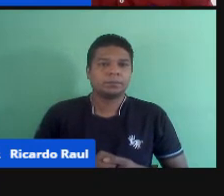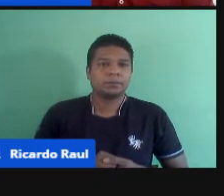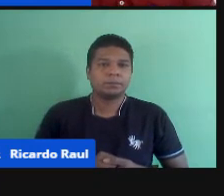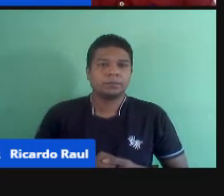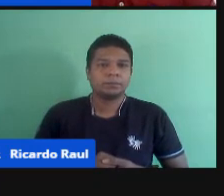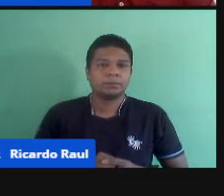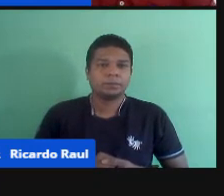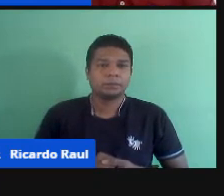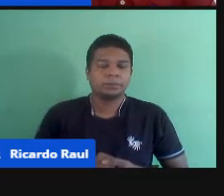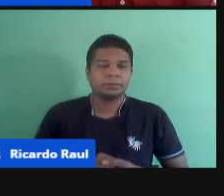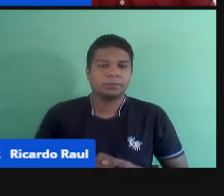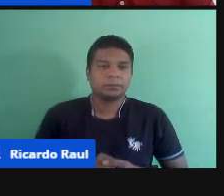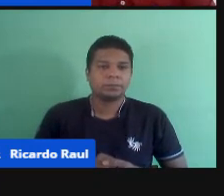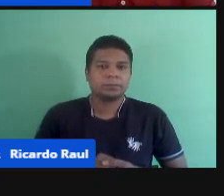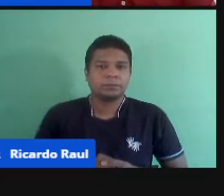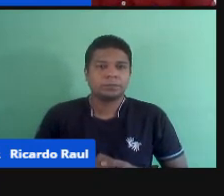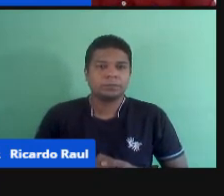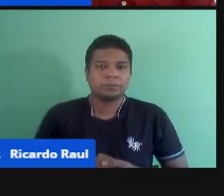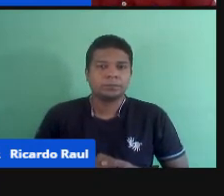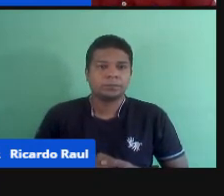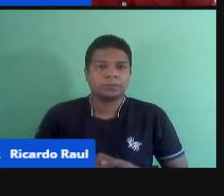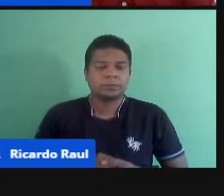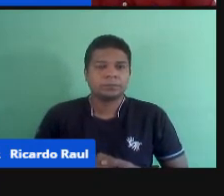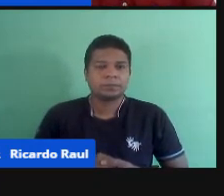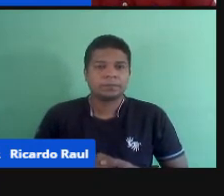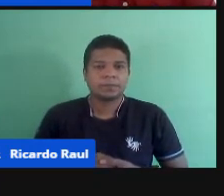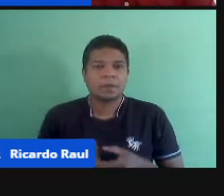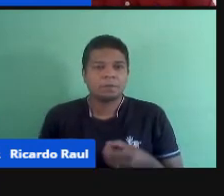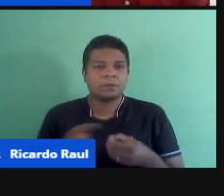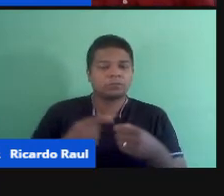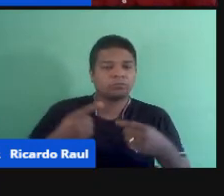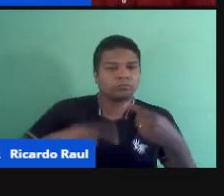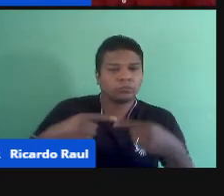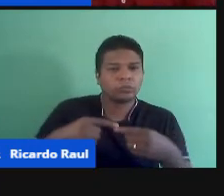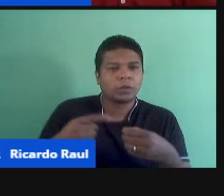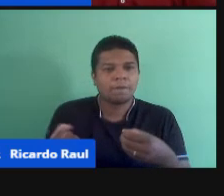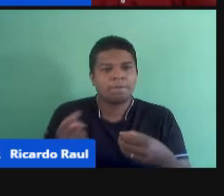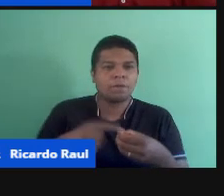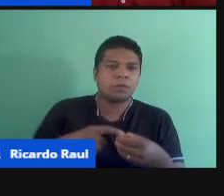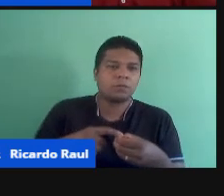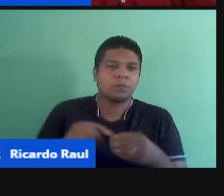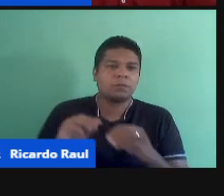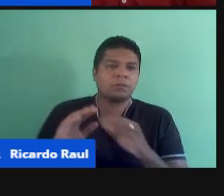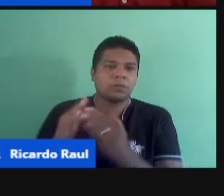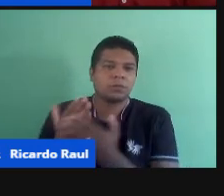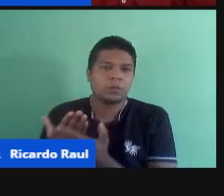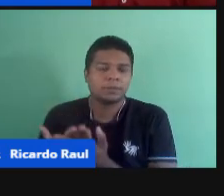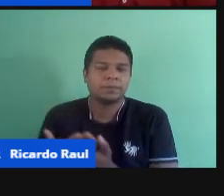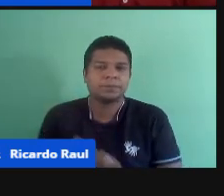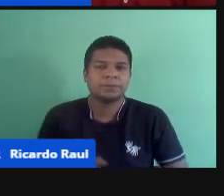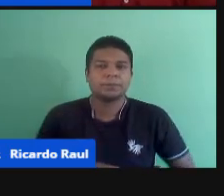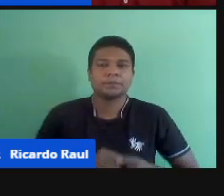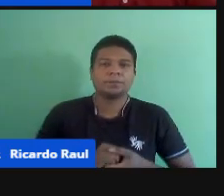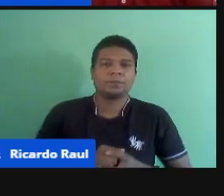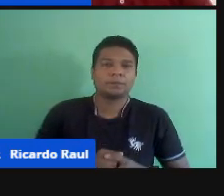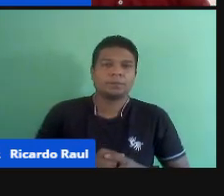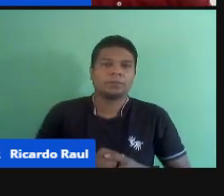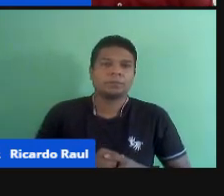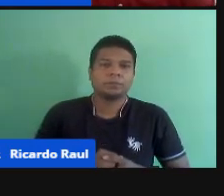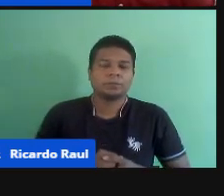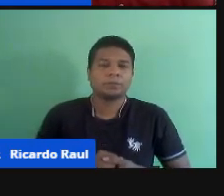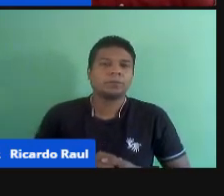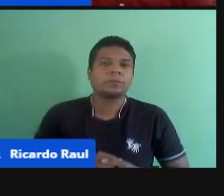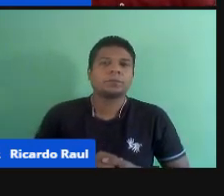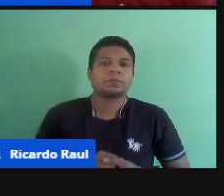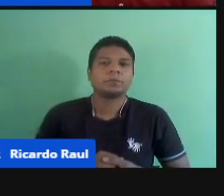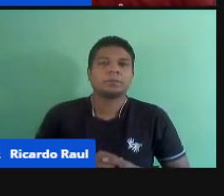Desculpa. A gente vai ter que rediscutir nessa nossa volta aí. Bom, então